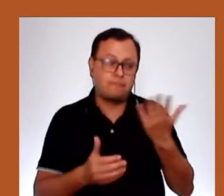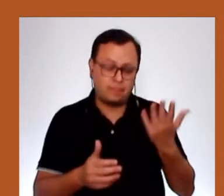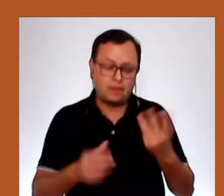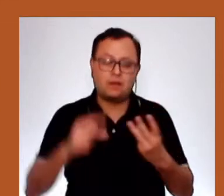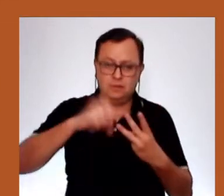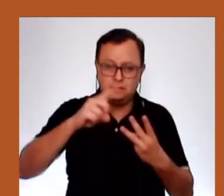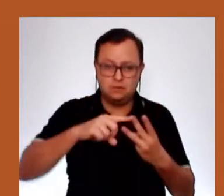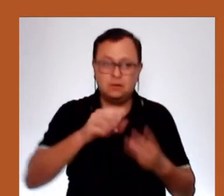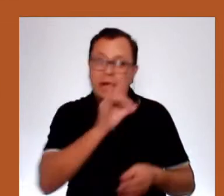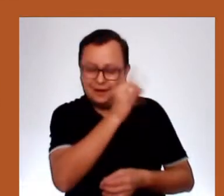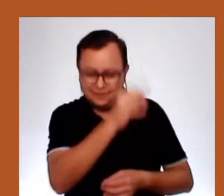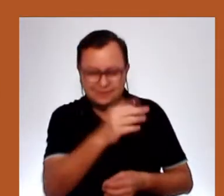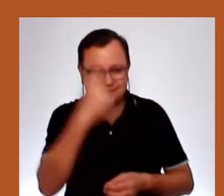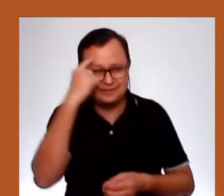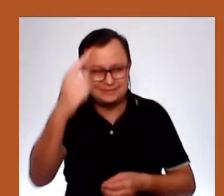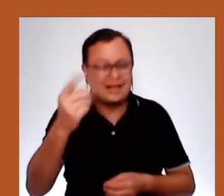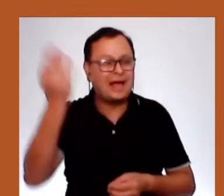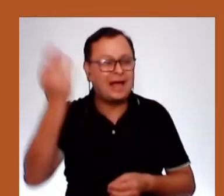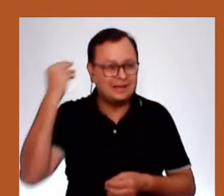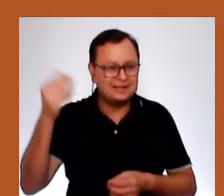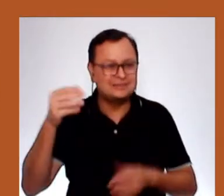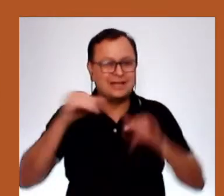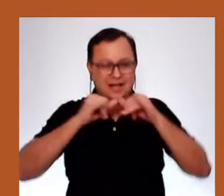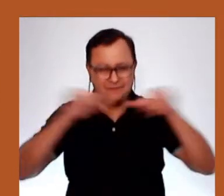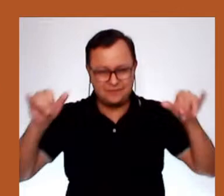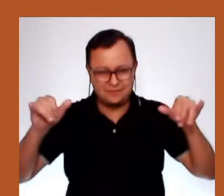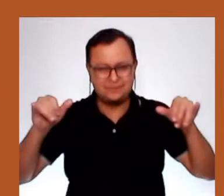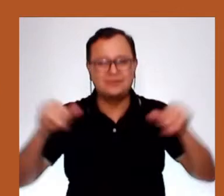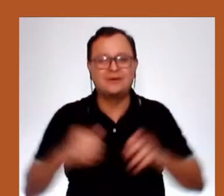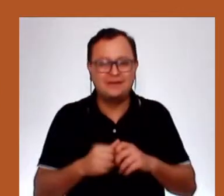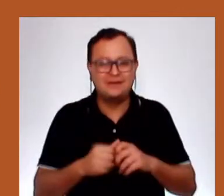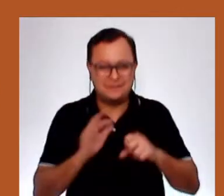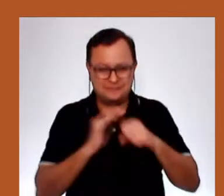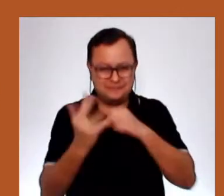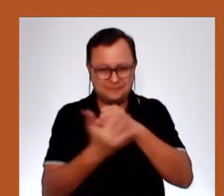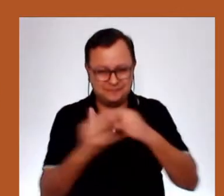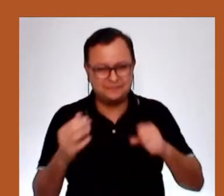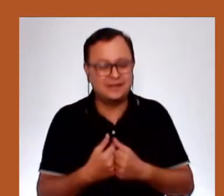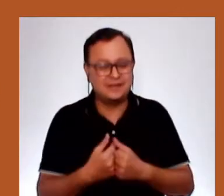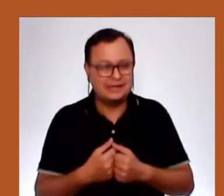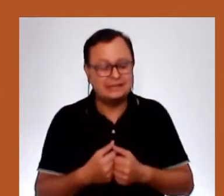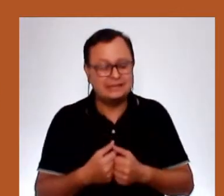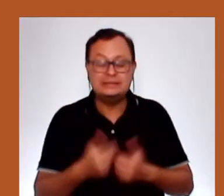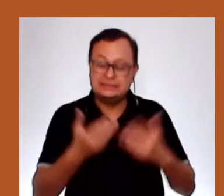quando foi decretada a pandemia, vale dizer, né? Porque o capitalismo é lindo.